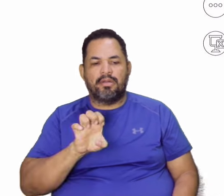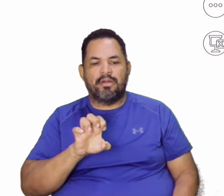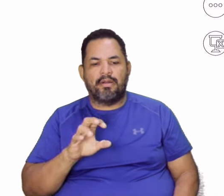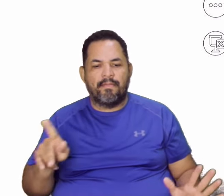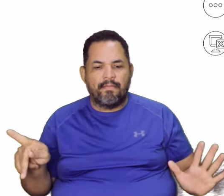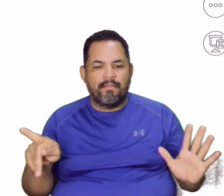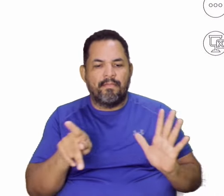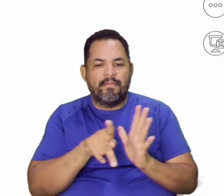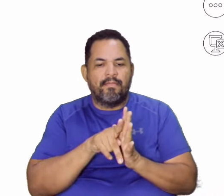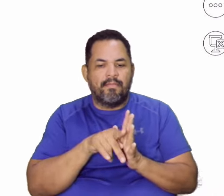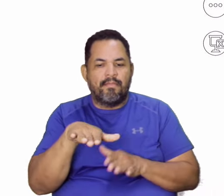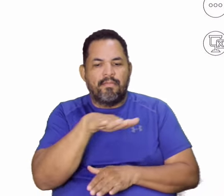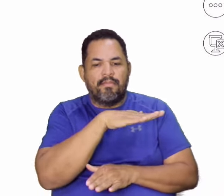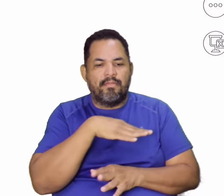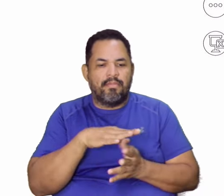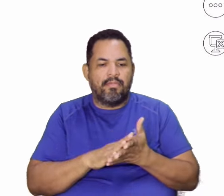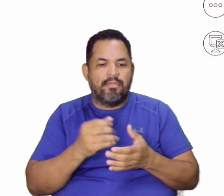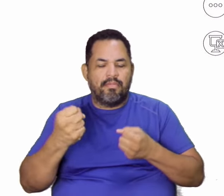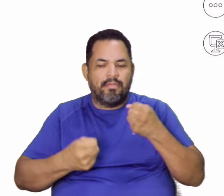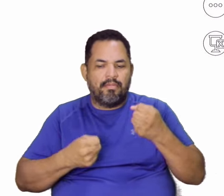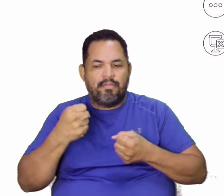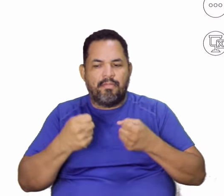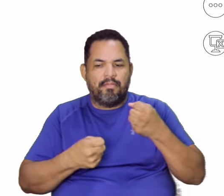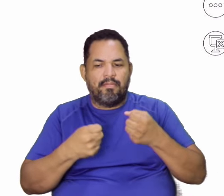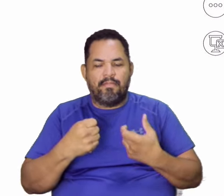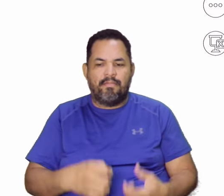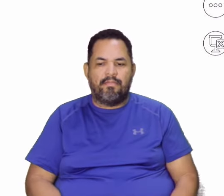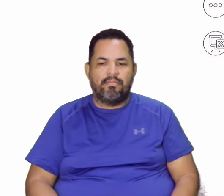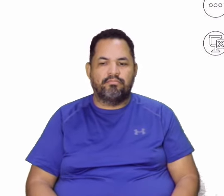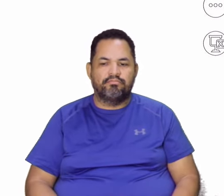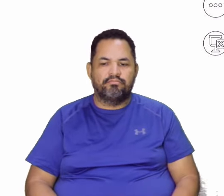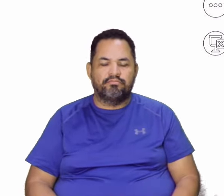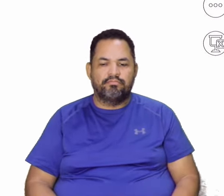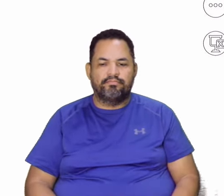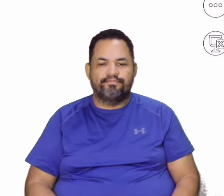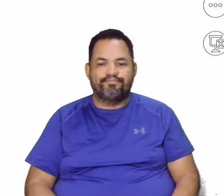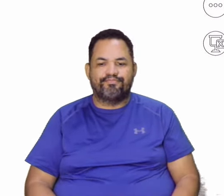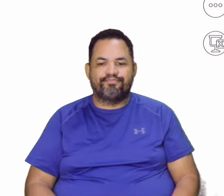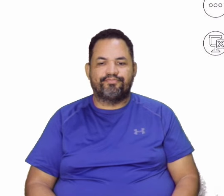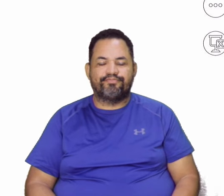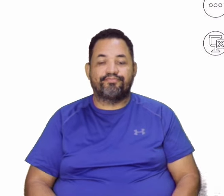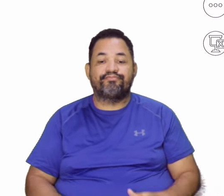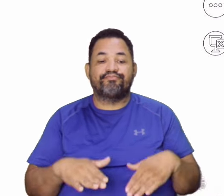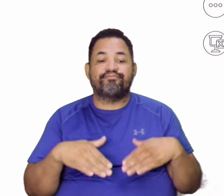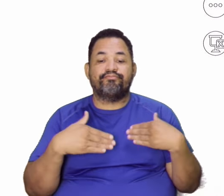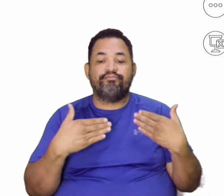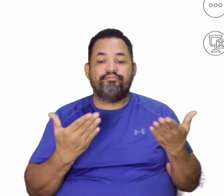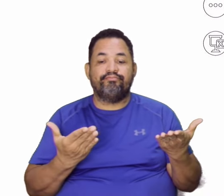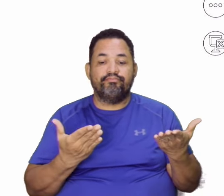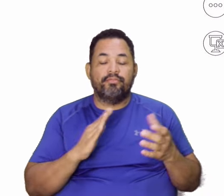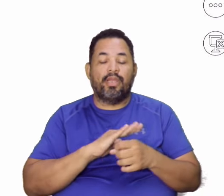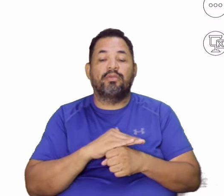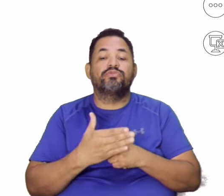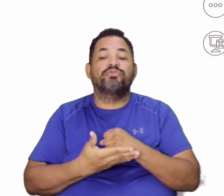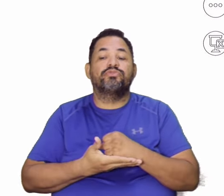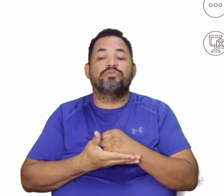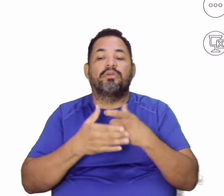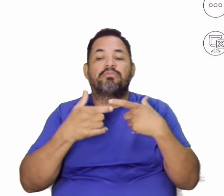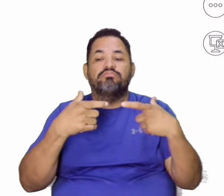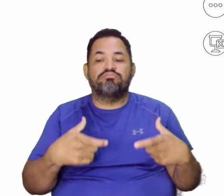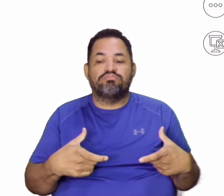exclusivamente áreas para Veículos veículos motorizados Cadê o sustentável aí né